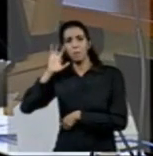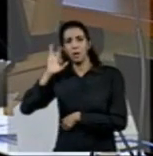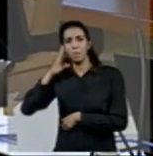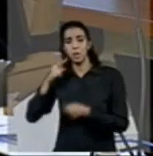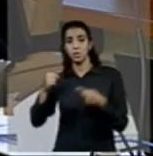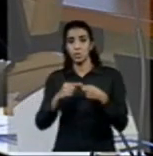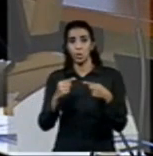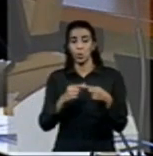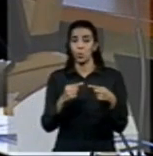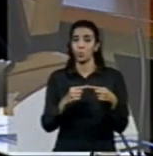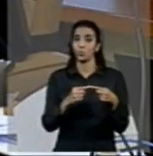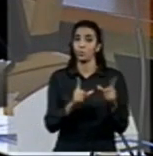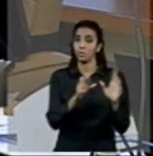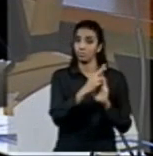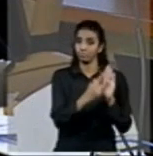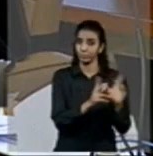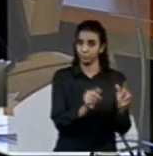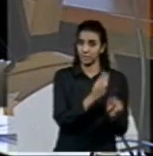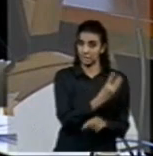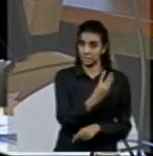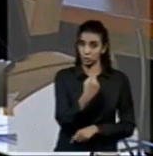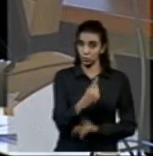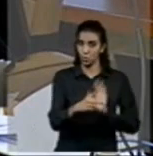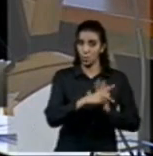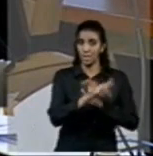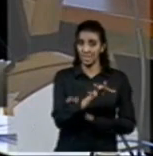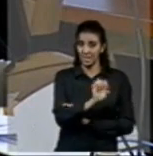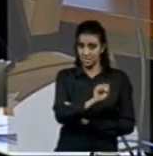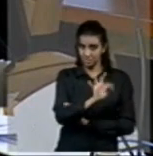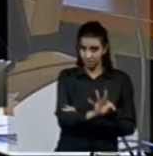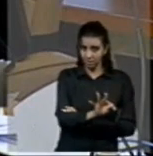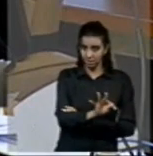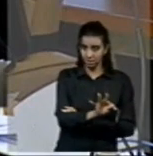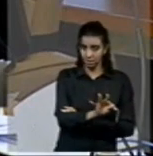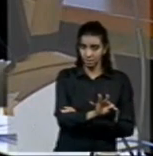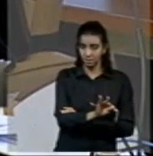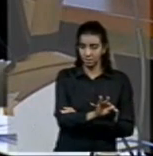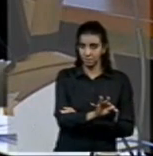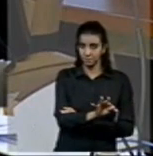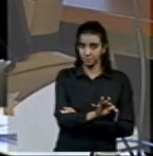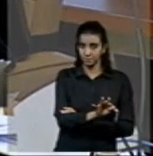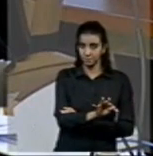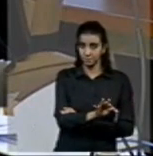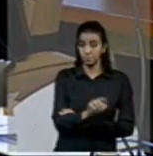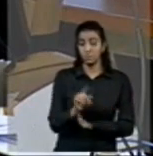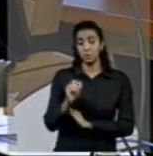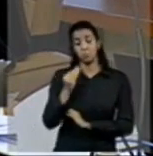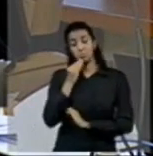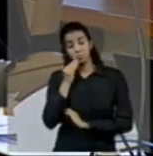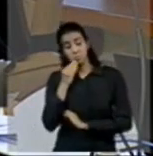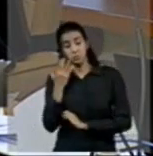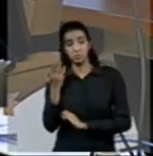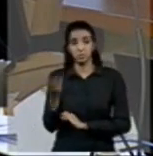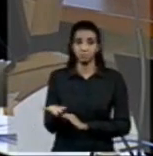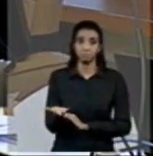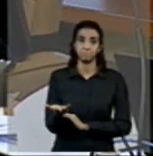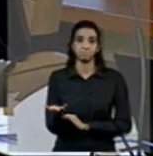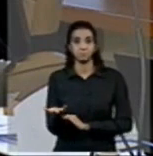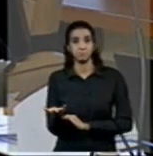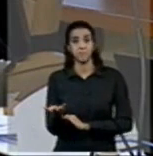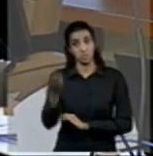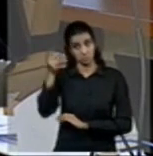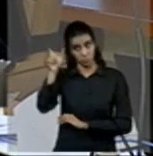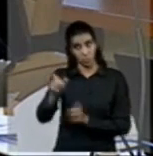súmula 331 do TST, violariam, ou violam, no entender dos